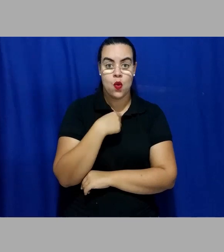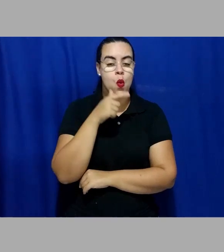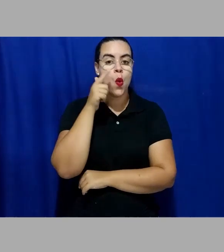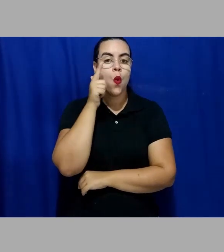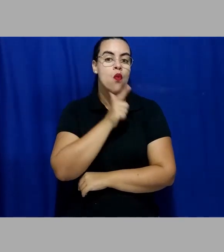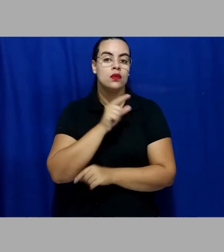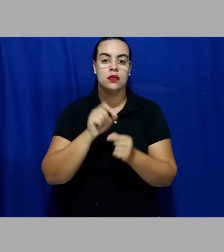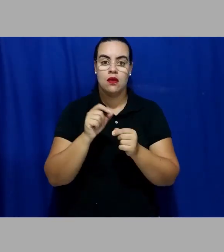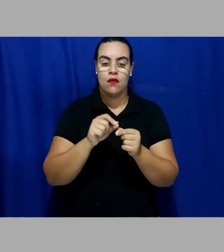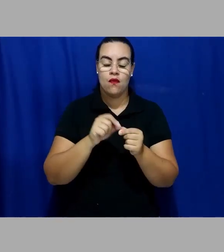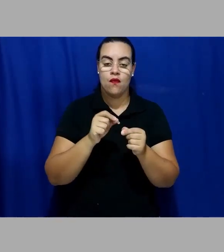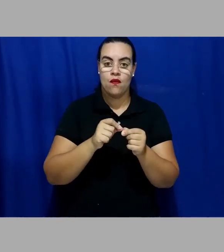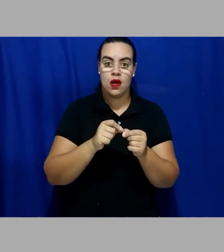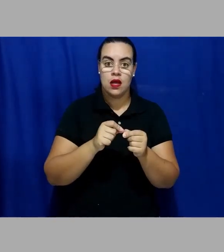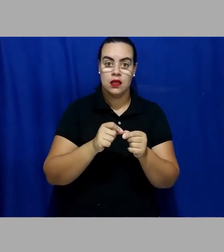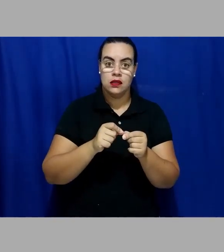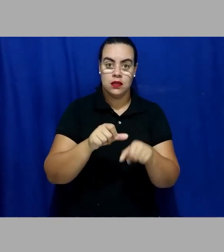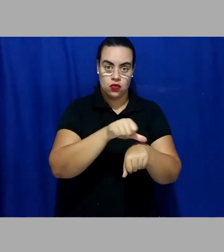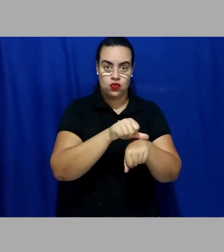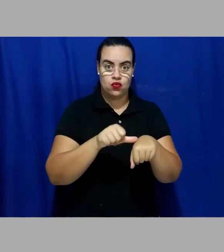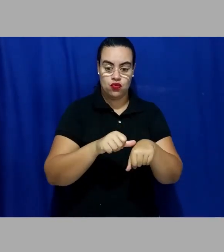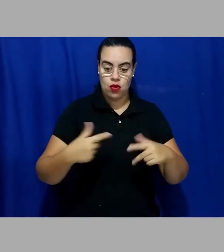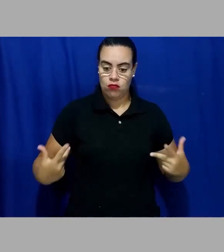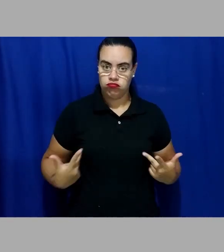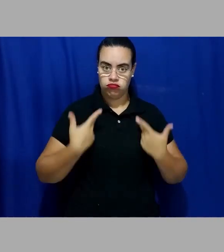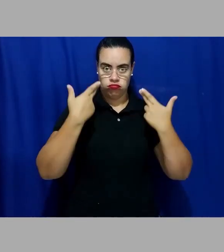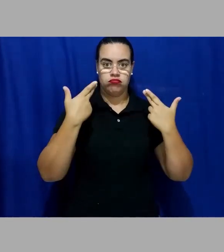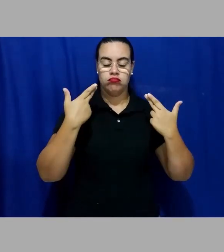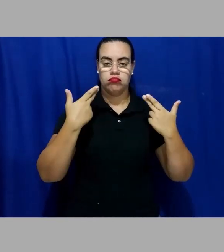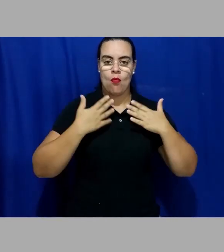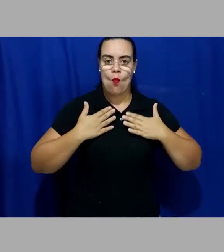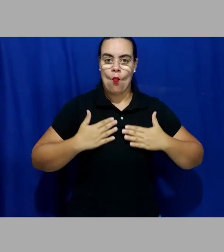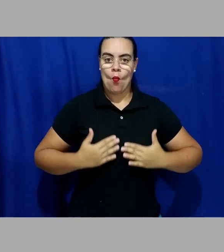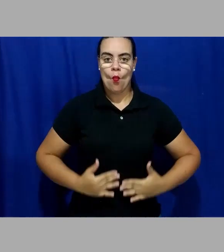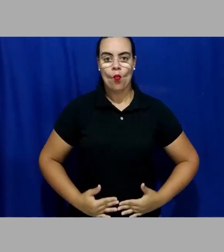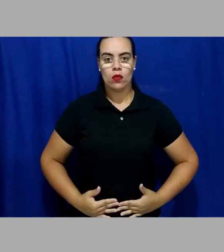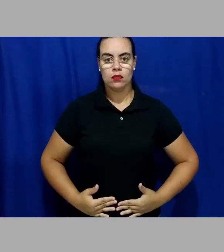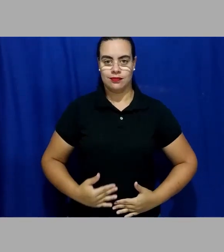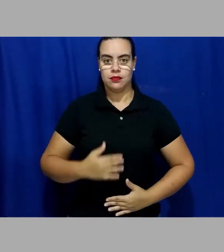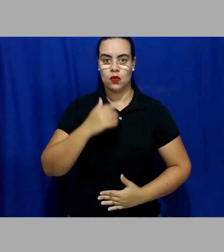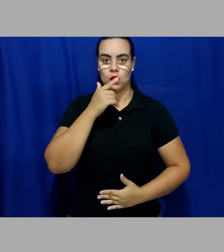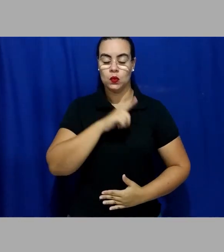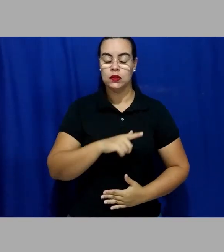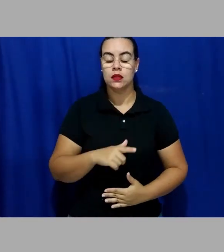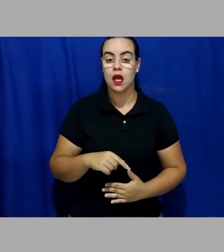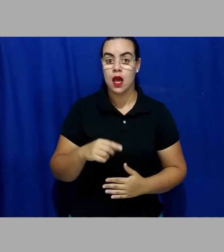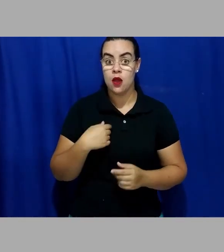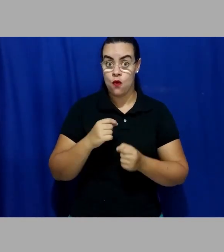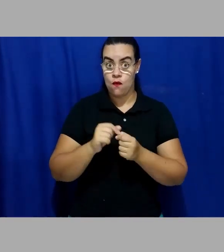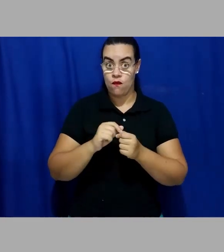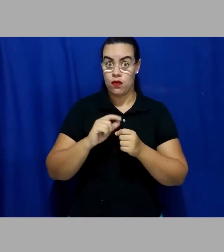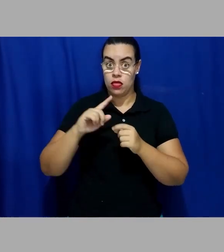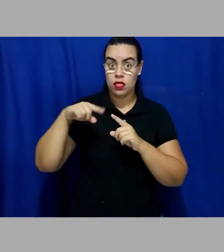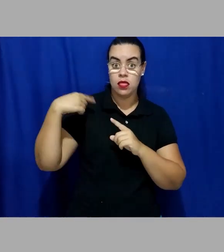tão sonhada mastectomia. Em 2012, eu ganhei o edital PROAC LGBT e me tornei o primeiro